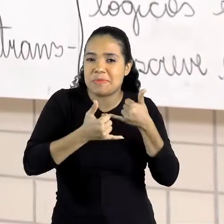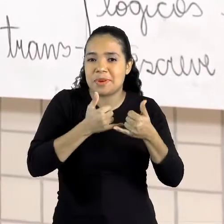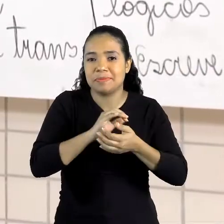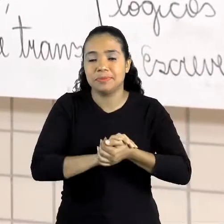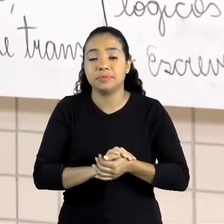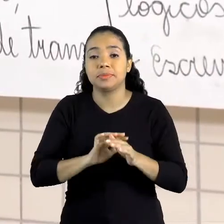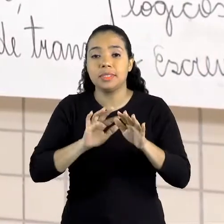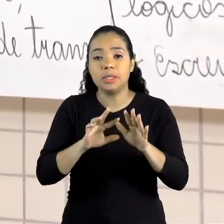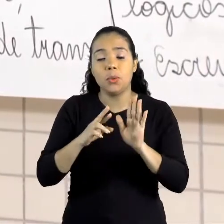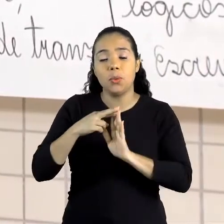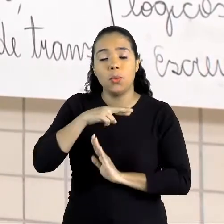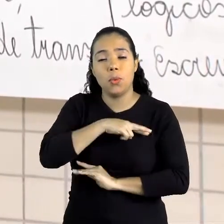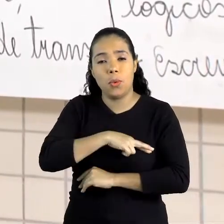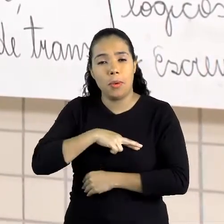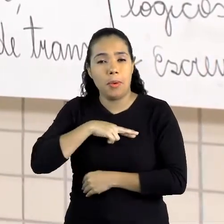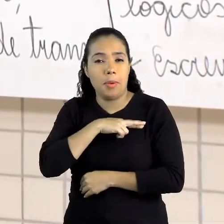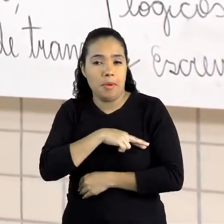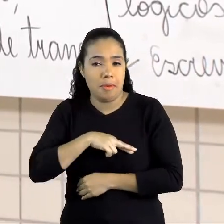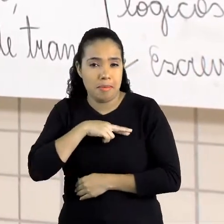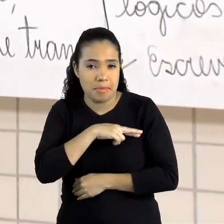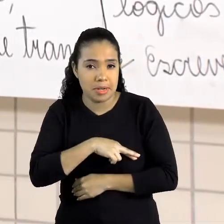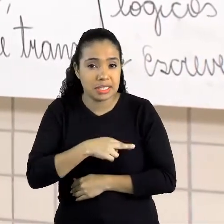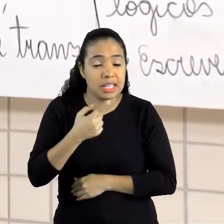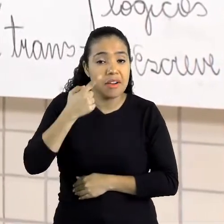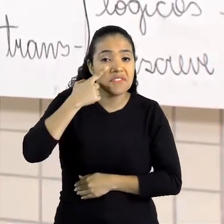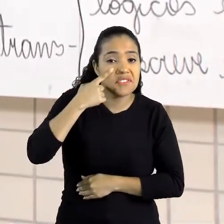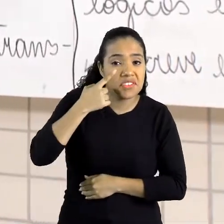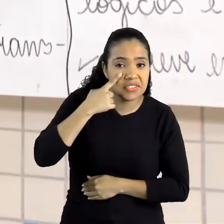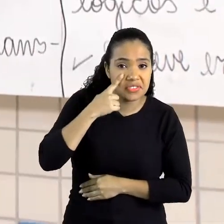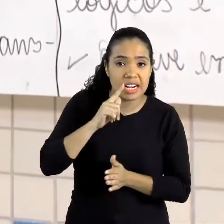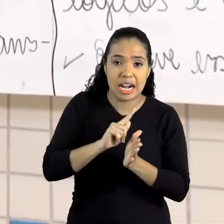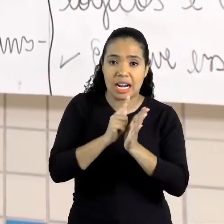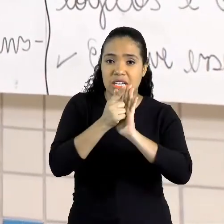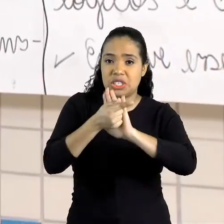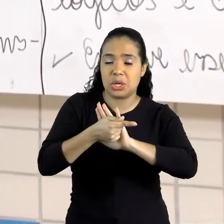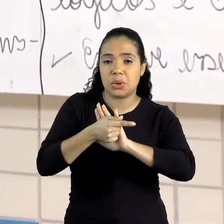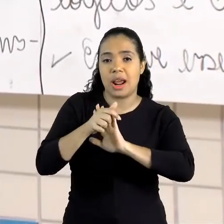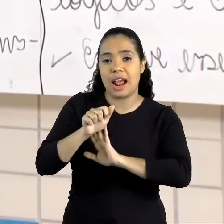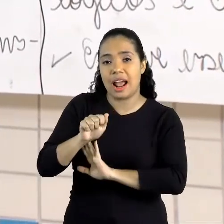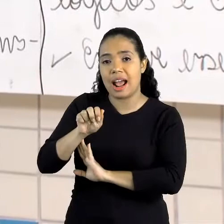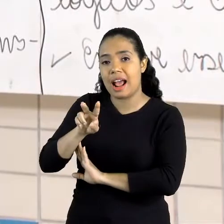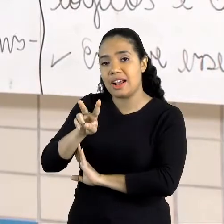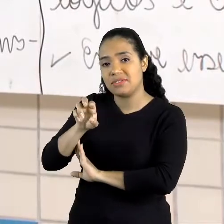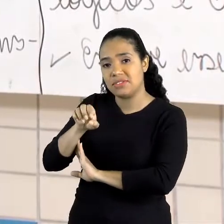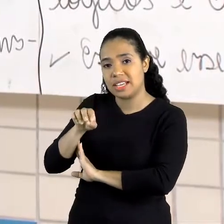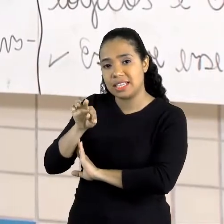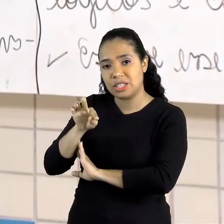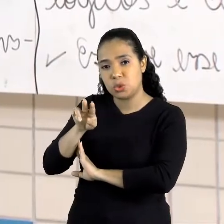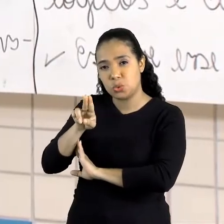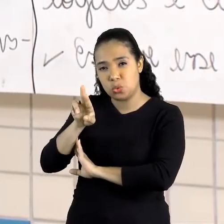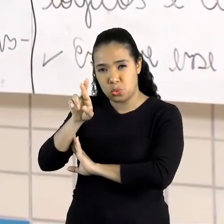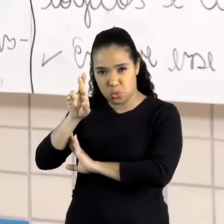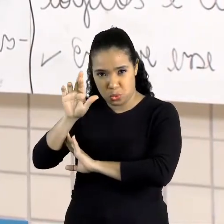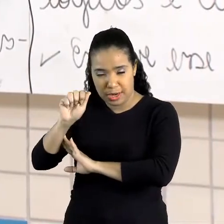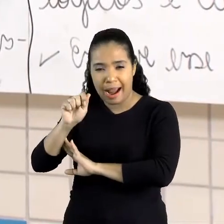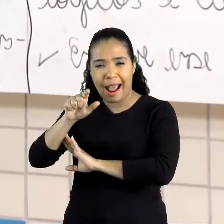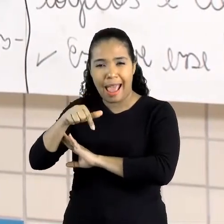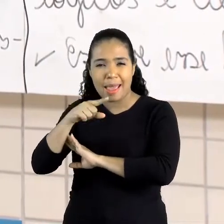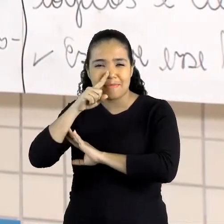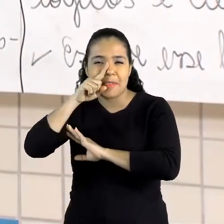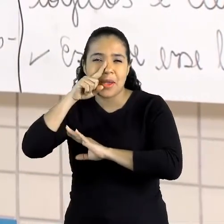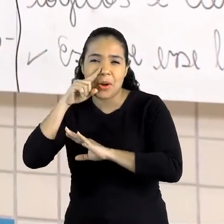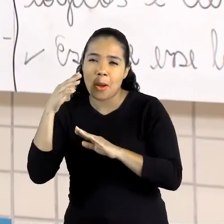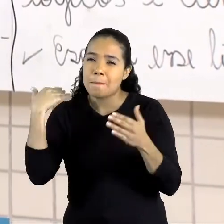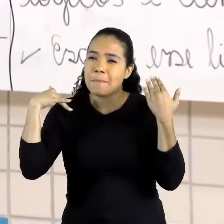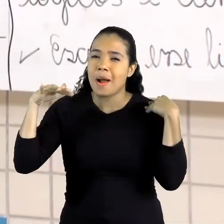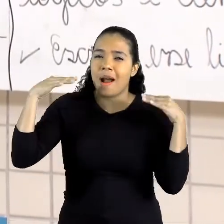Nesse romance, nós iremos ver o gênero aventura, porque a própria viagem que os personagens fazem, pessoal, é